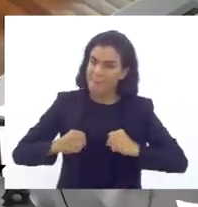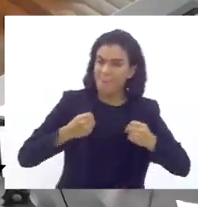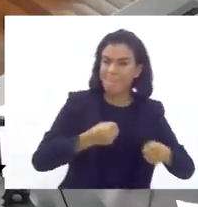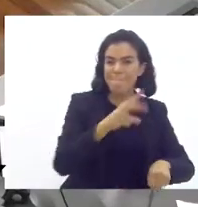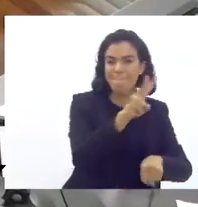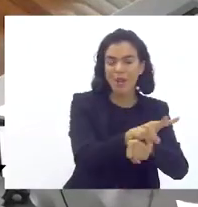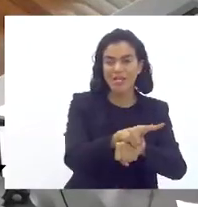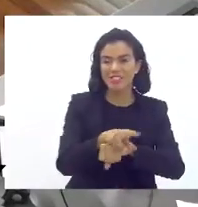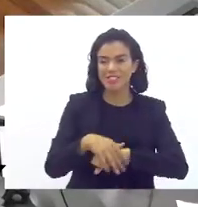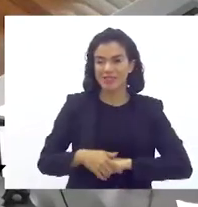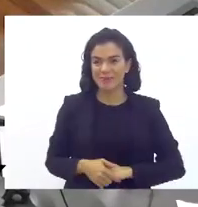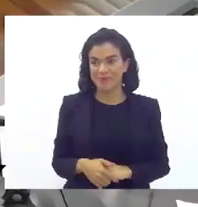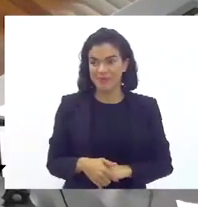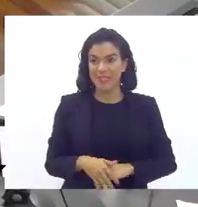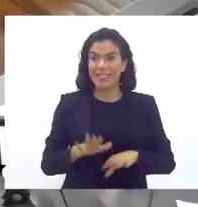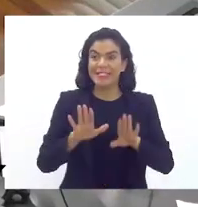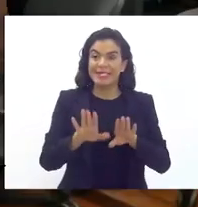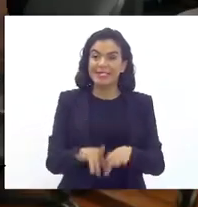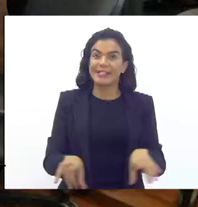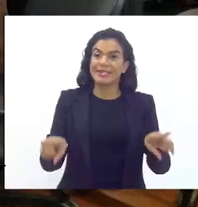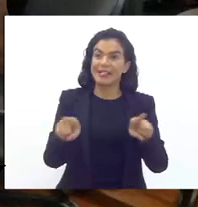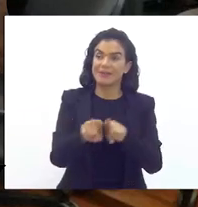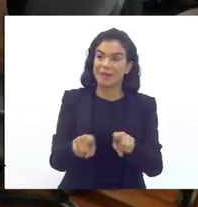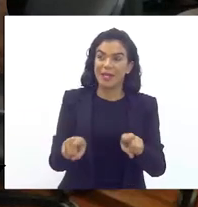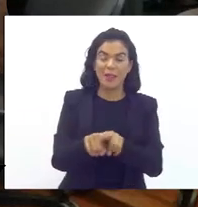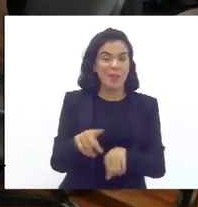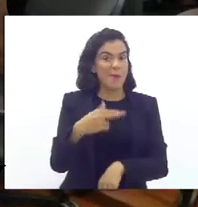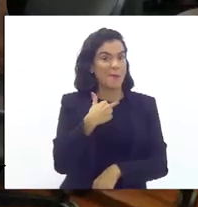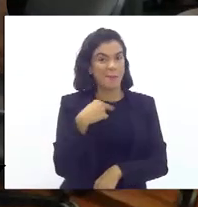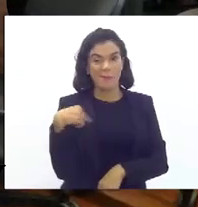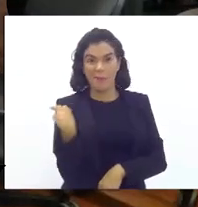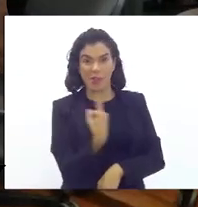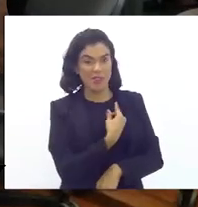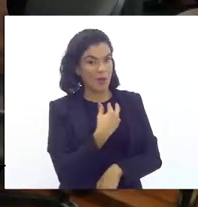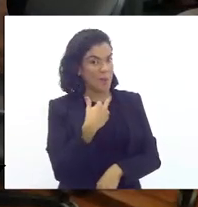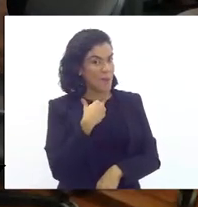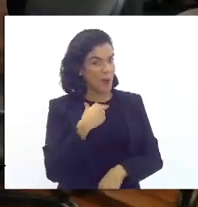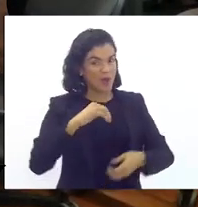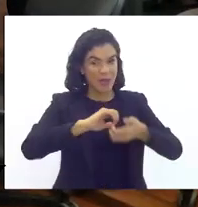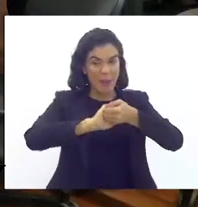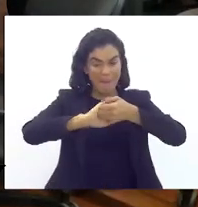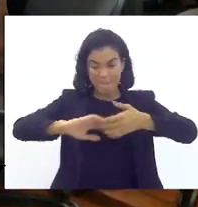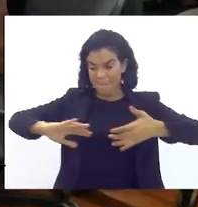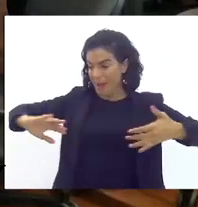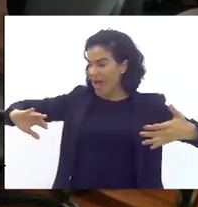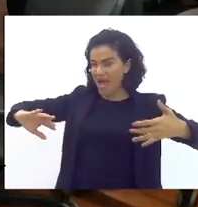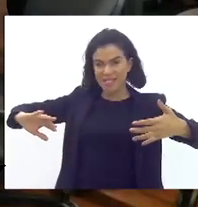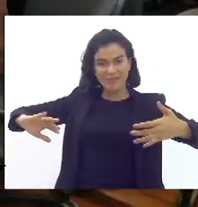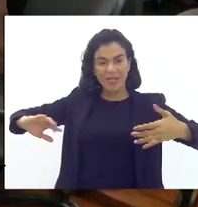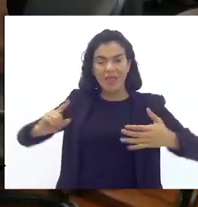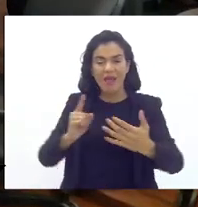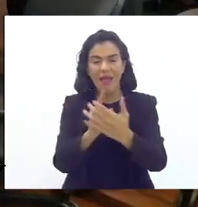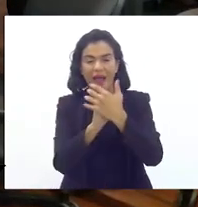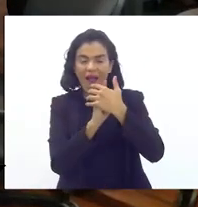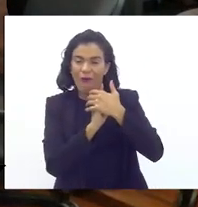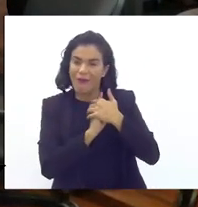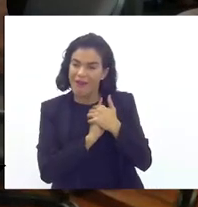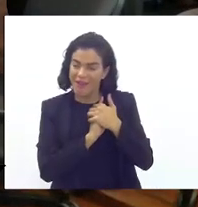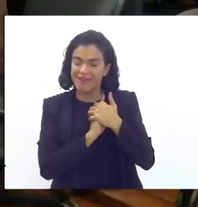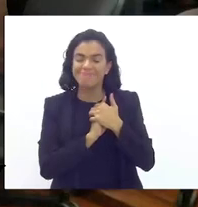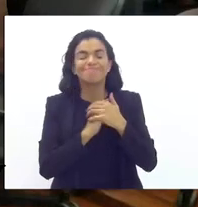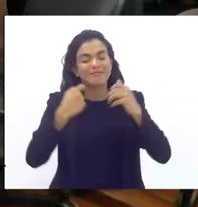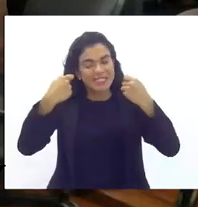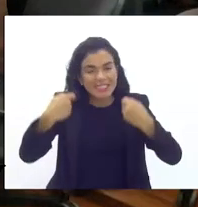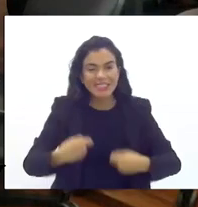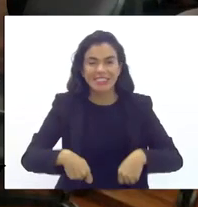ser protegido nós não podemos largar as mãos não podemos deixar de acolher de acalentar